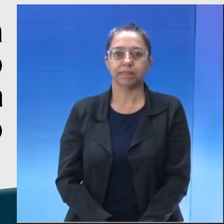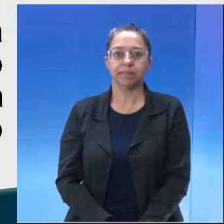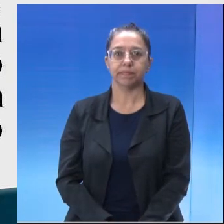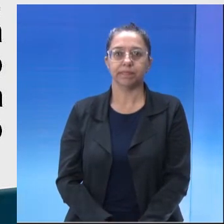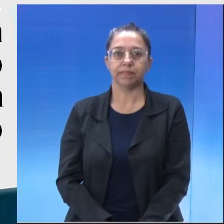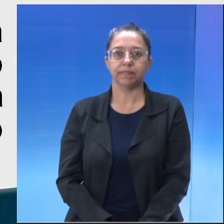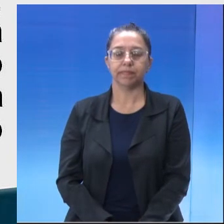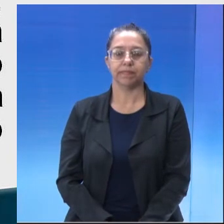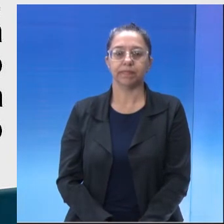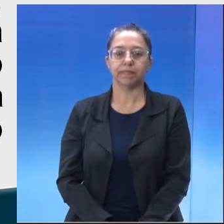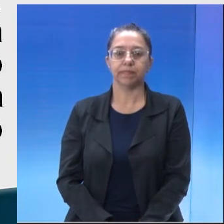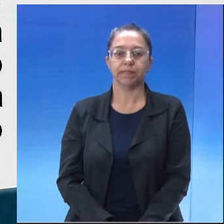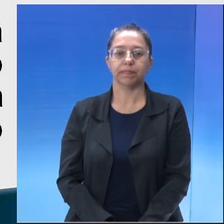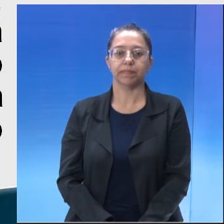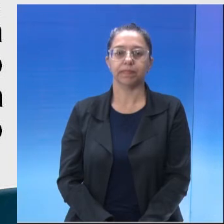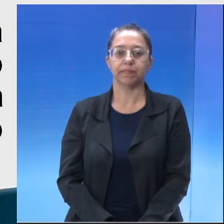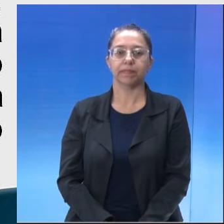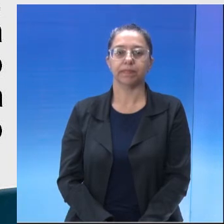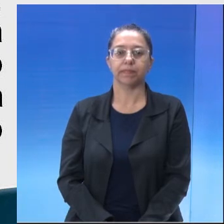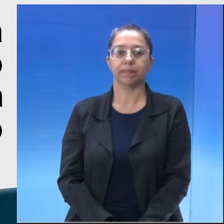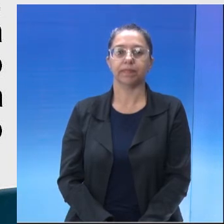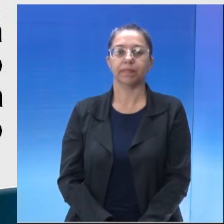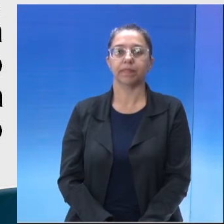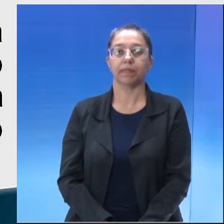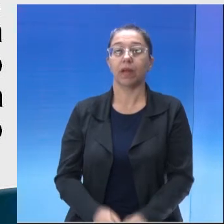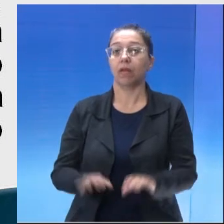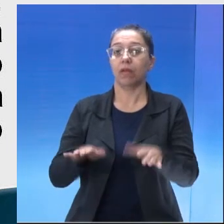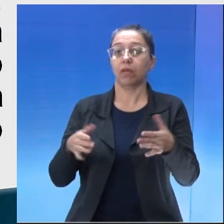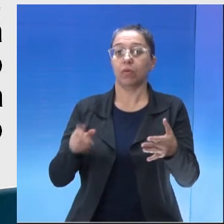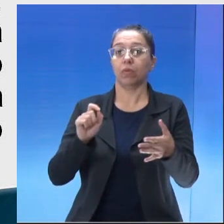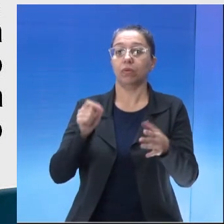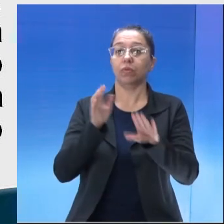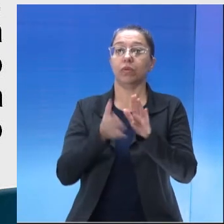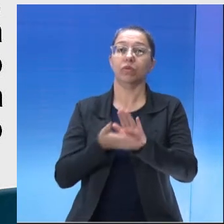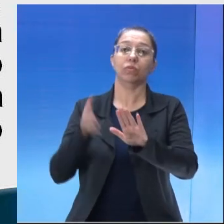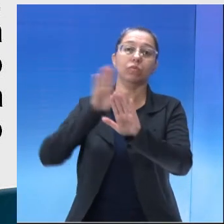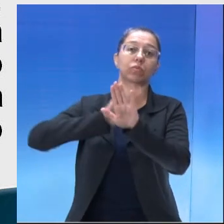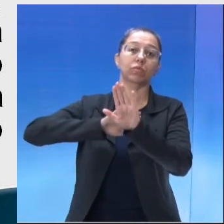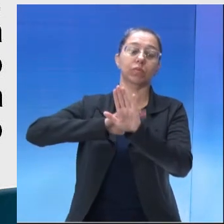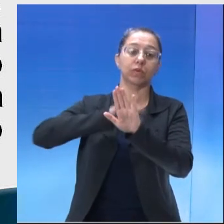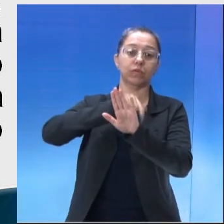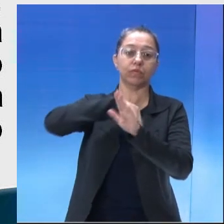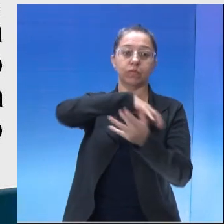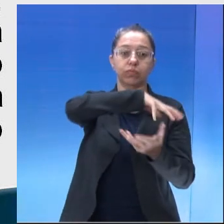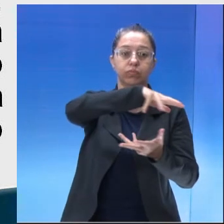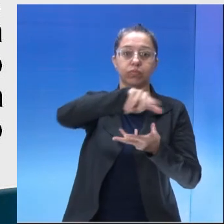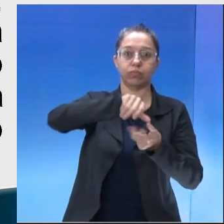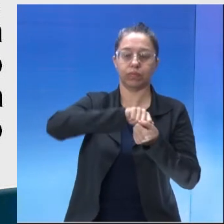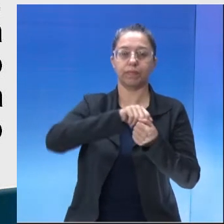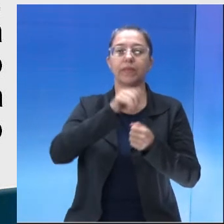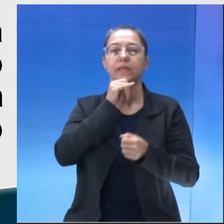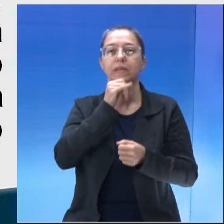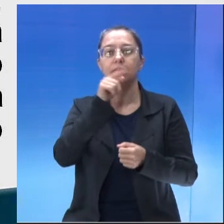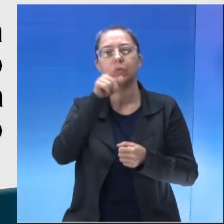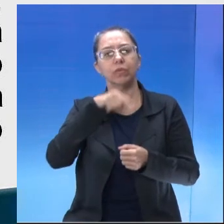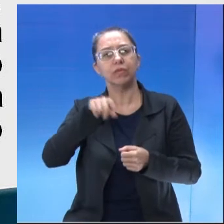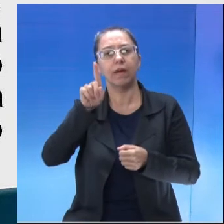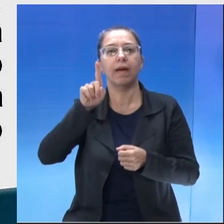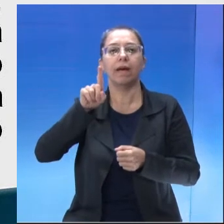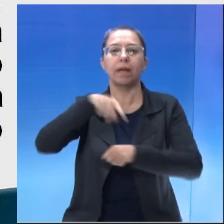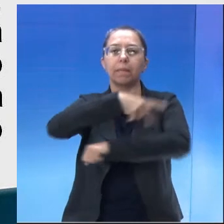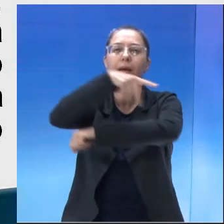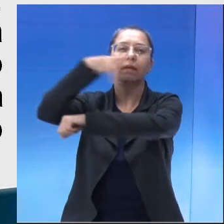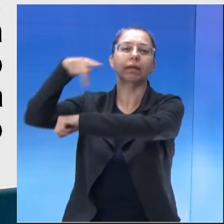Enquanto isso, nos bastidores do universo. Você planeja passar um longo tempo em outro país,